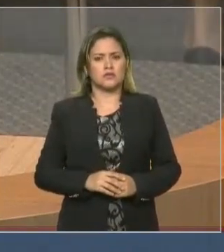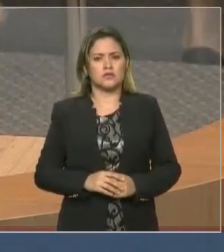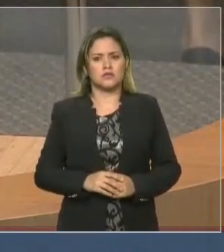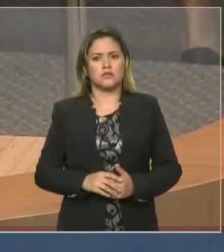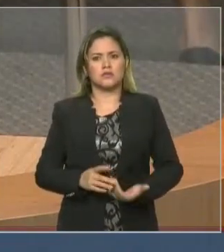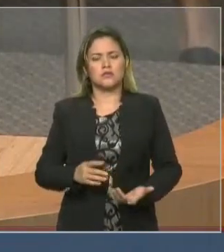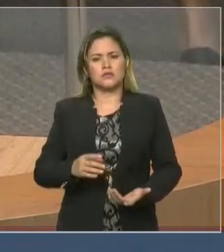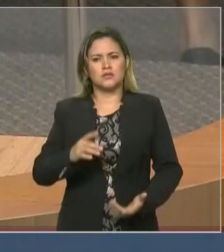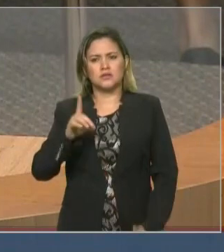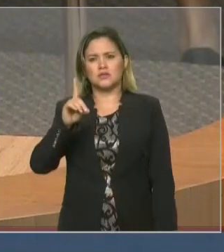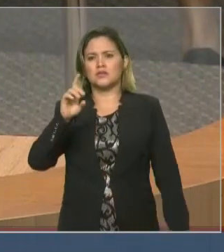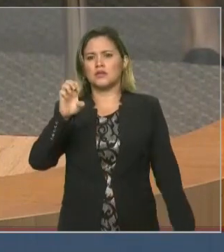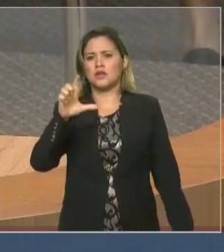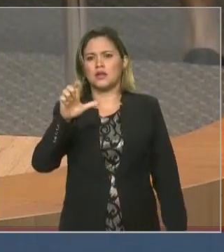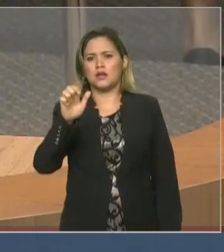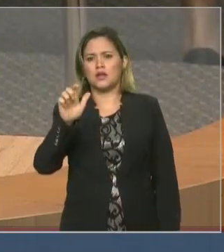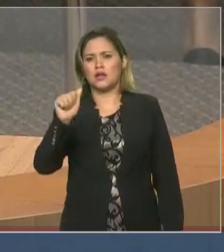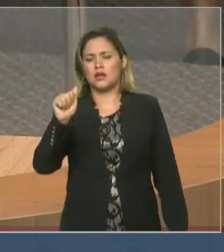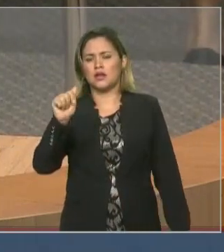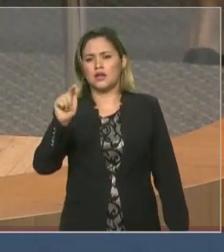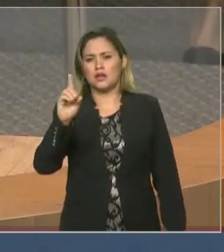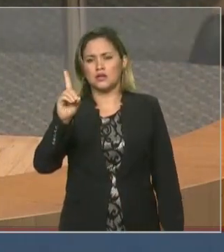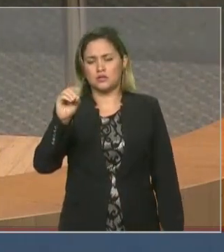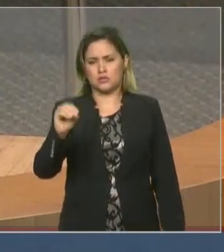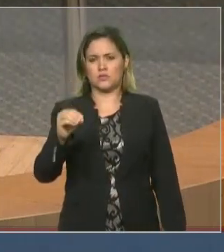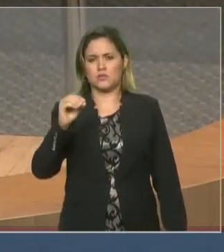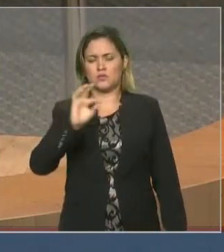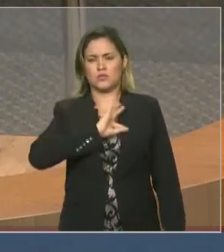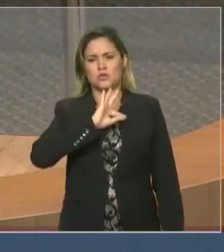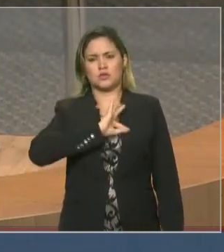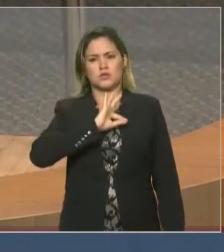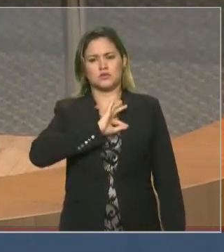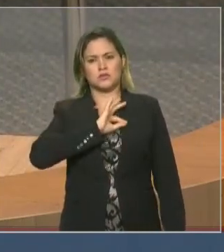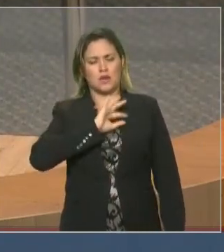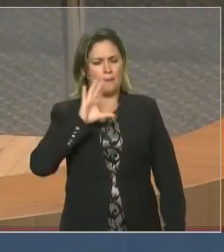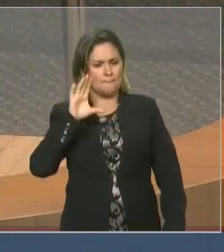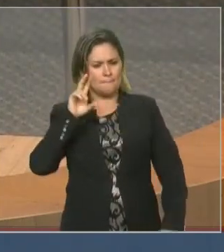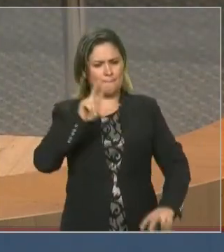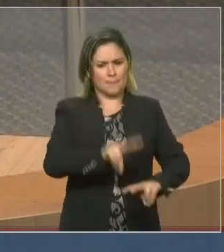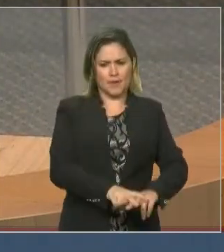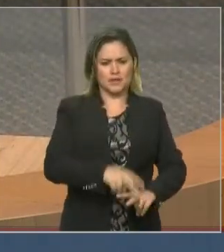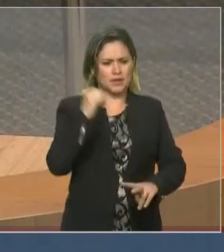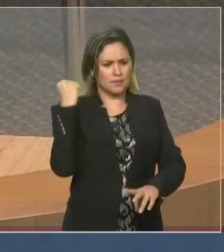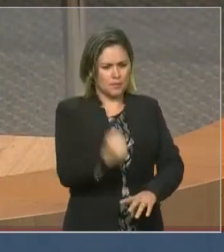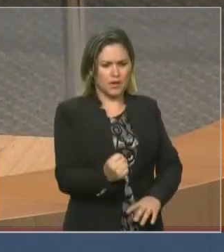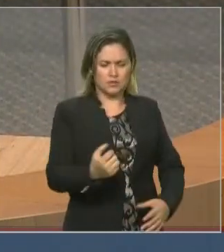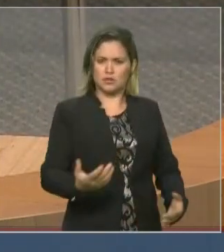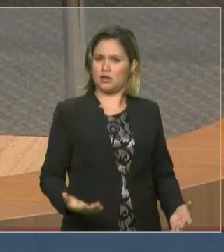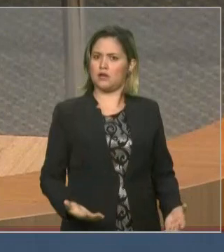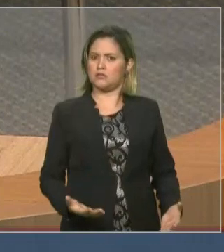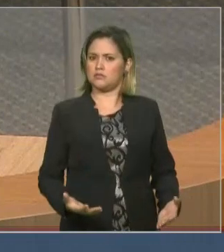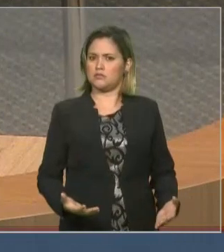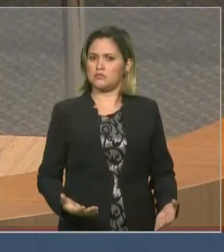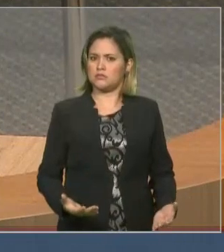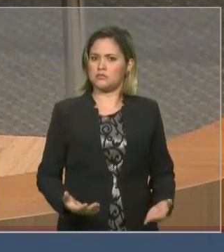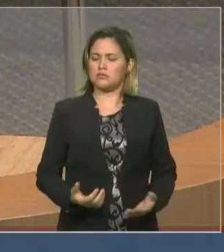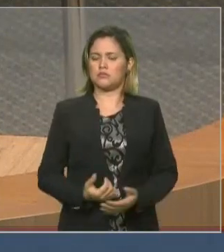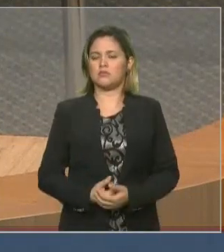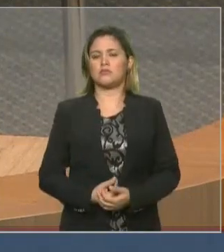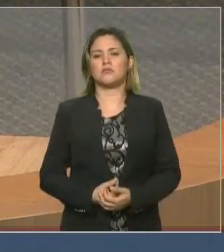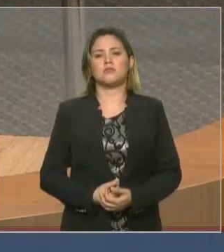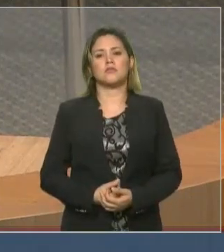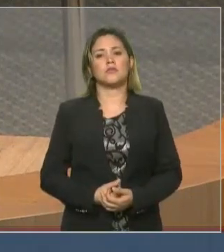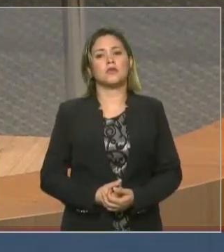polícia, prender e matar. Aí vem Astor Ferro e diz, daí é que veio